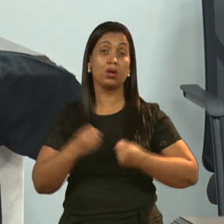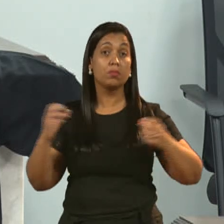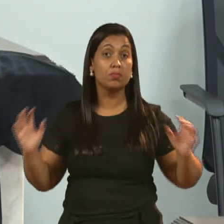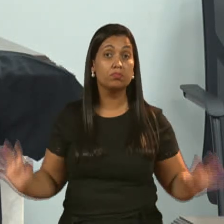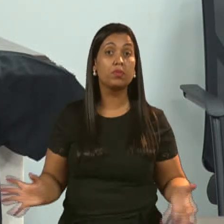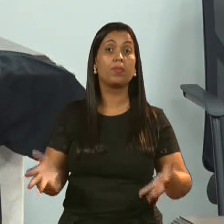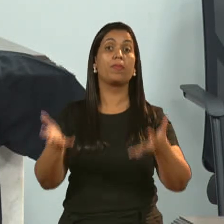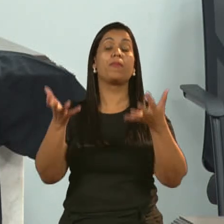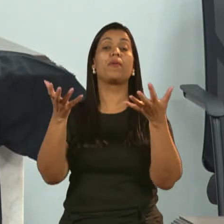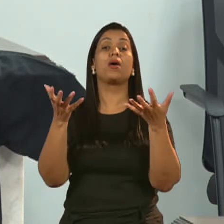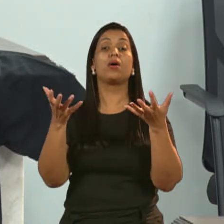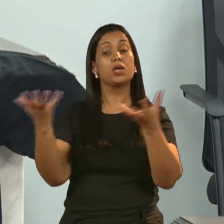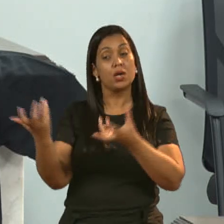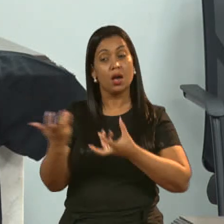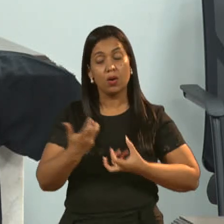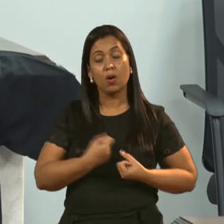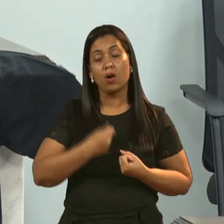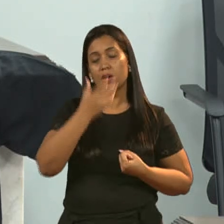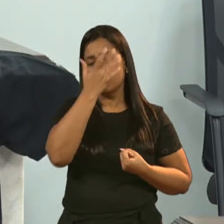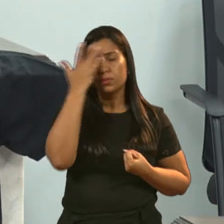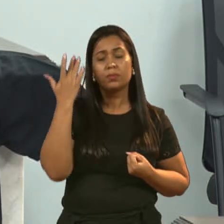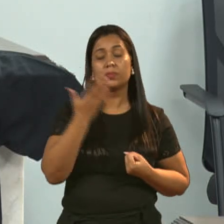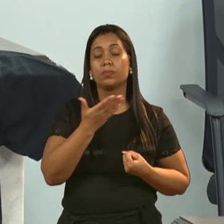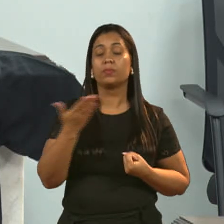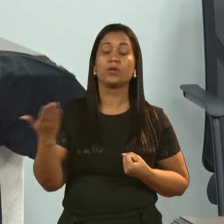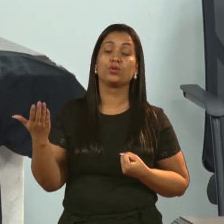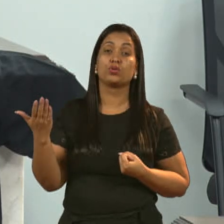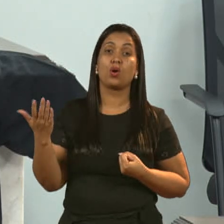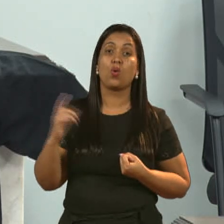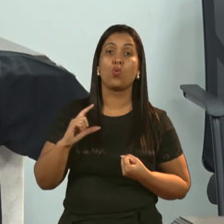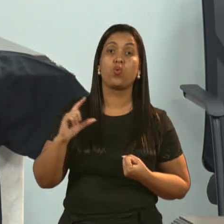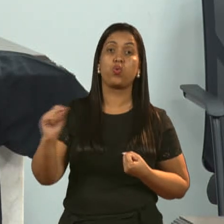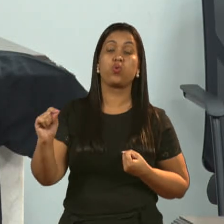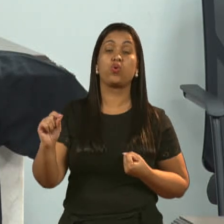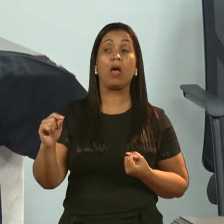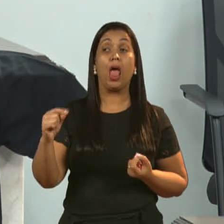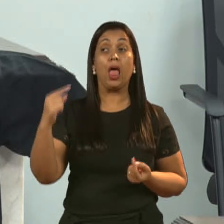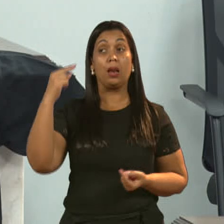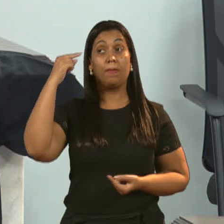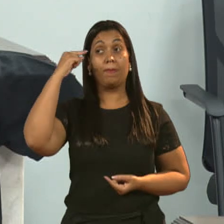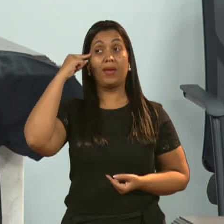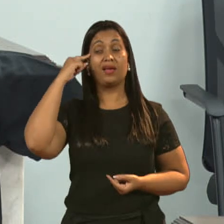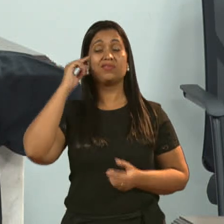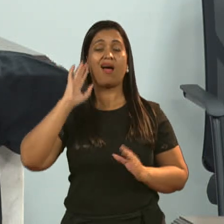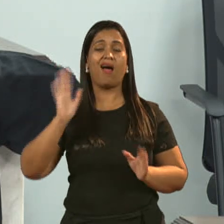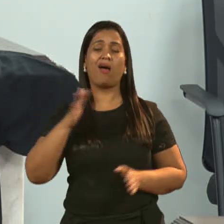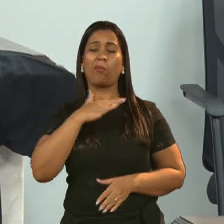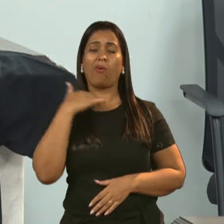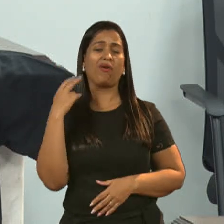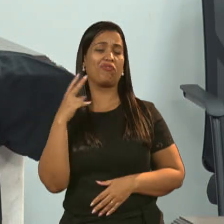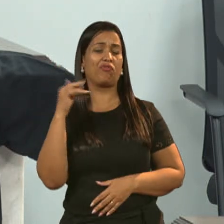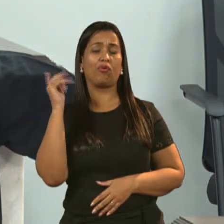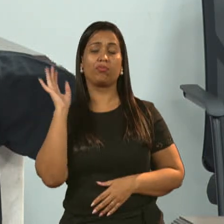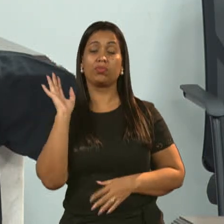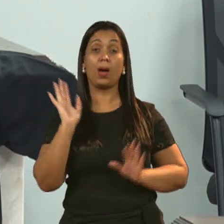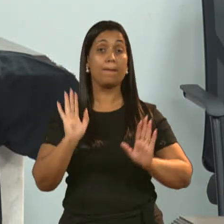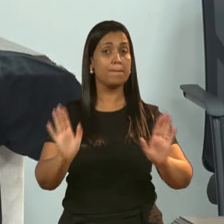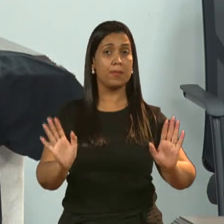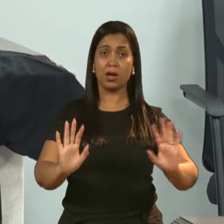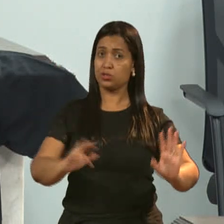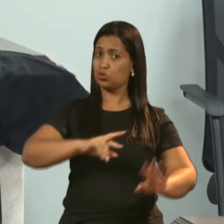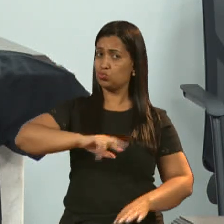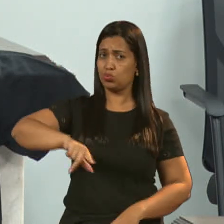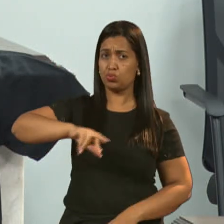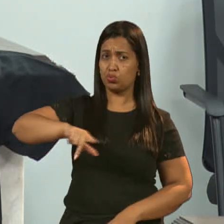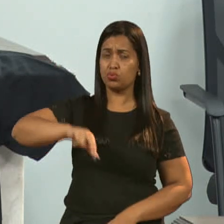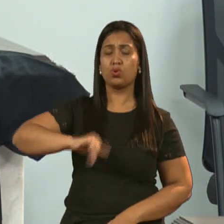e acolhem pacientes que, quando sai do consultório, ele acredita que ele está sentenciado à morte. Jamais. Eu sempre